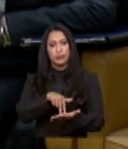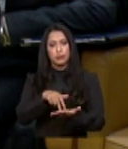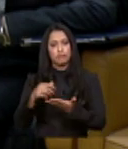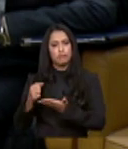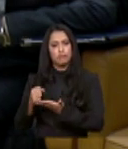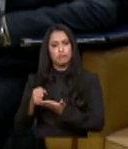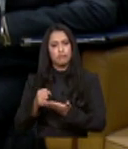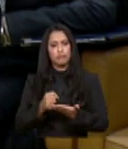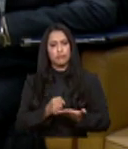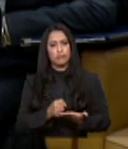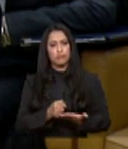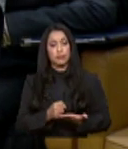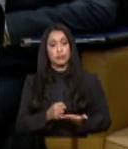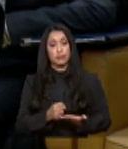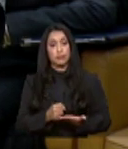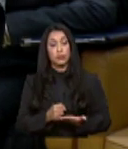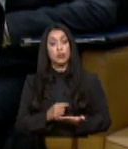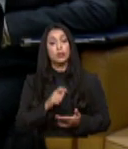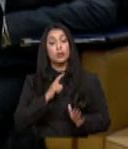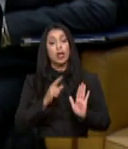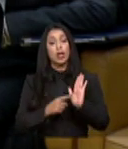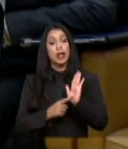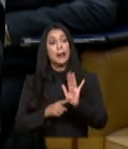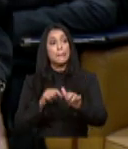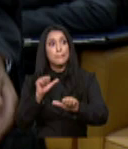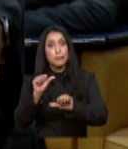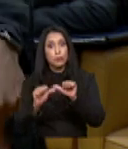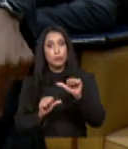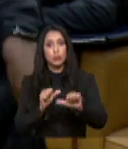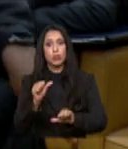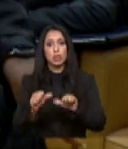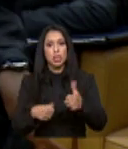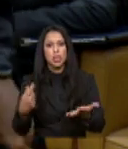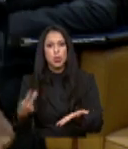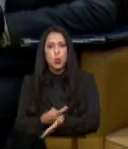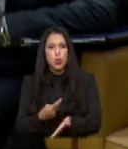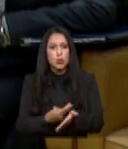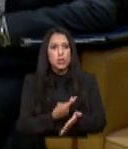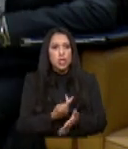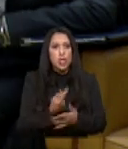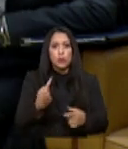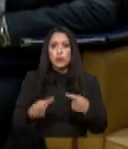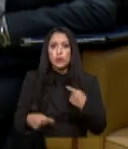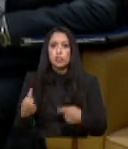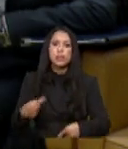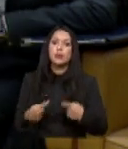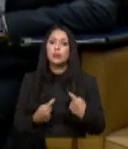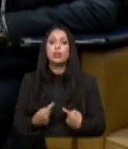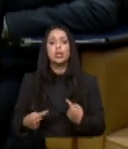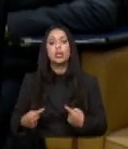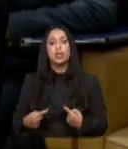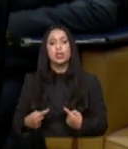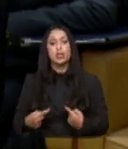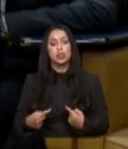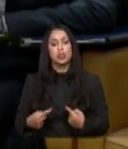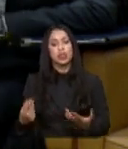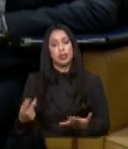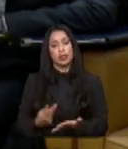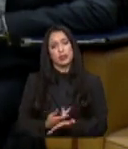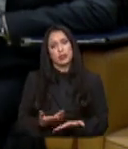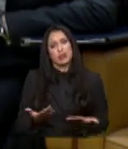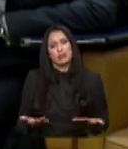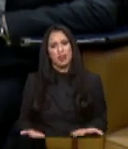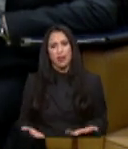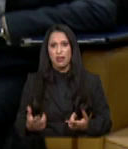trazer o impacto dos erros dessa política sobre os nossos corpos. Aliás,